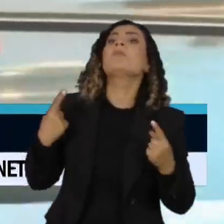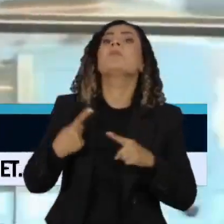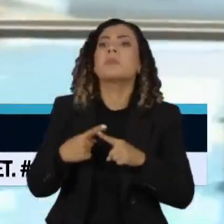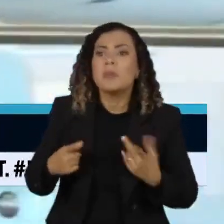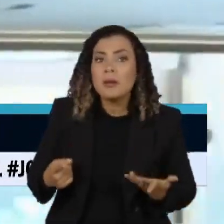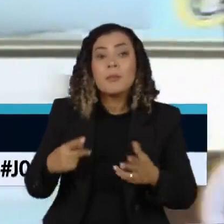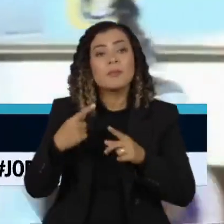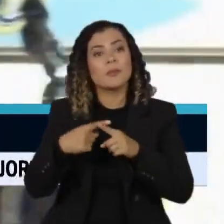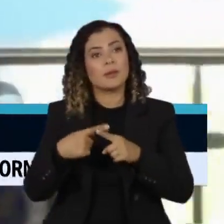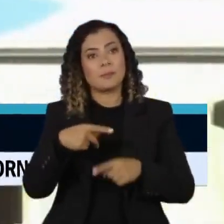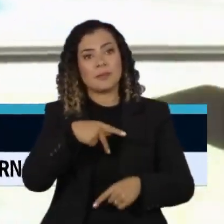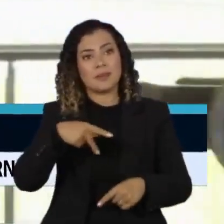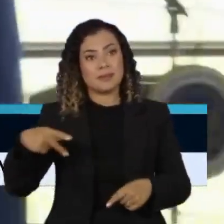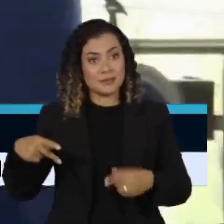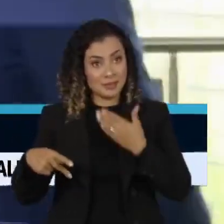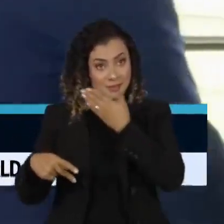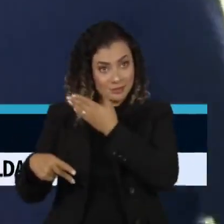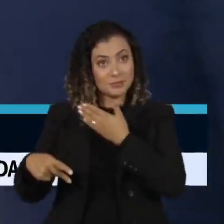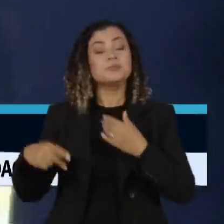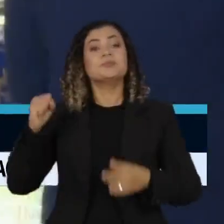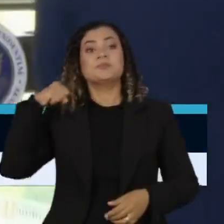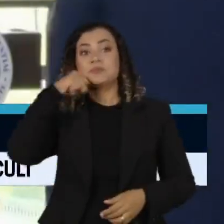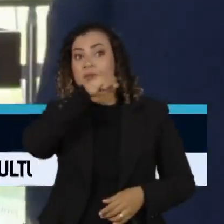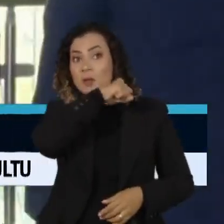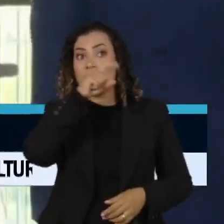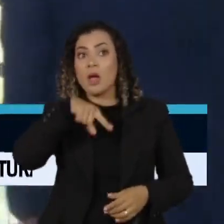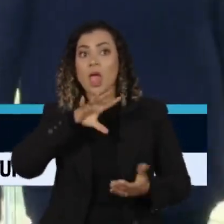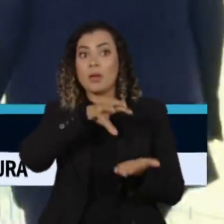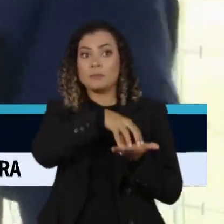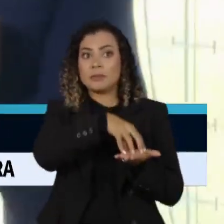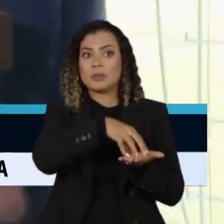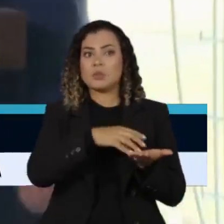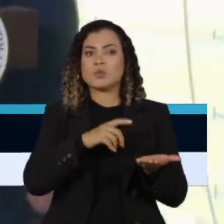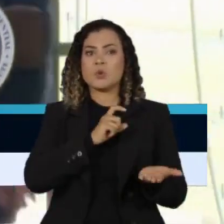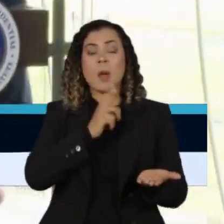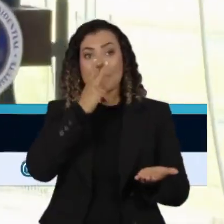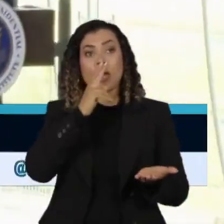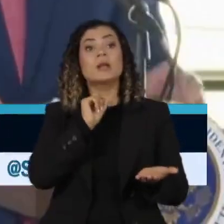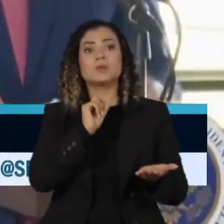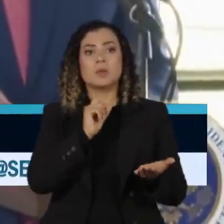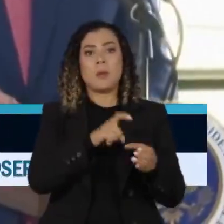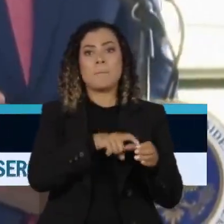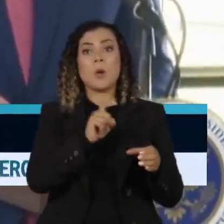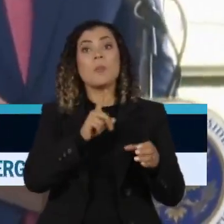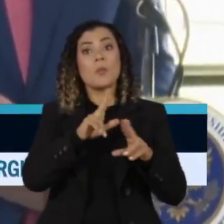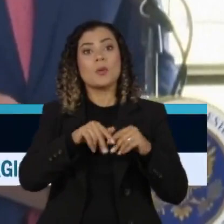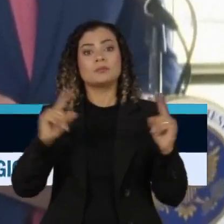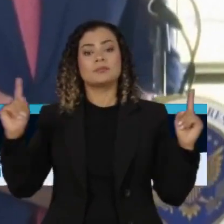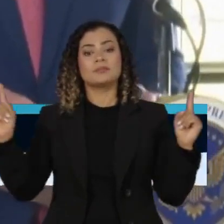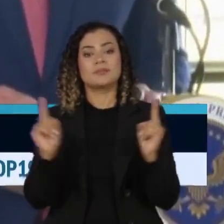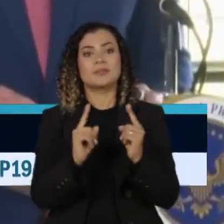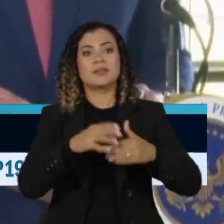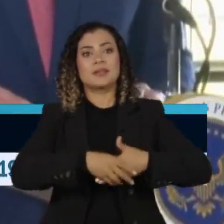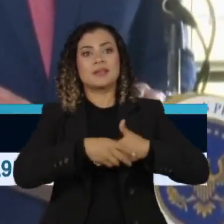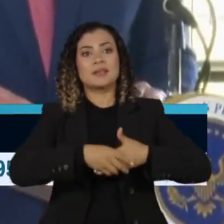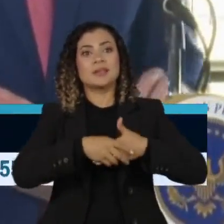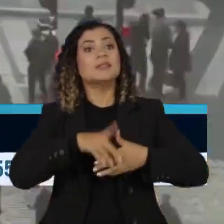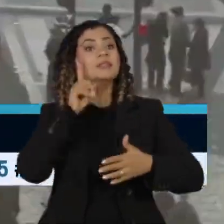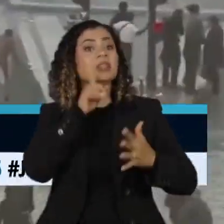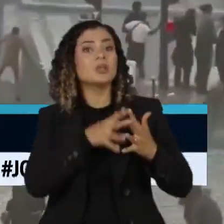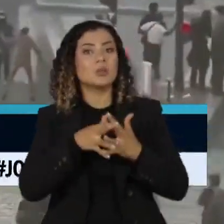de Taiwan, que Pequim considera uma província rebelde, foi recebida nos Estados Unidos pelo presidente da Câmara dos